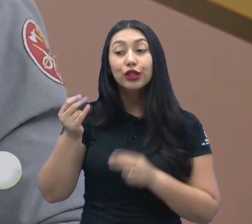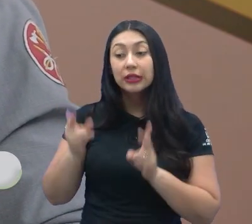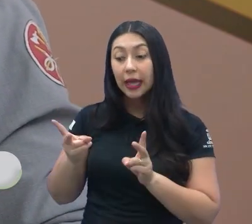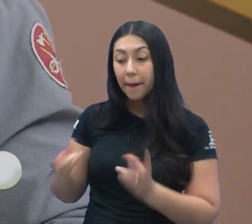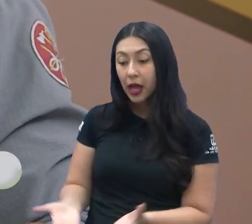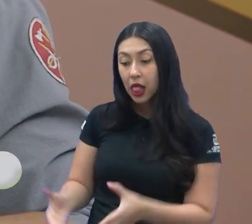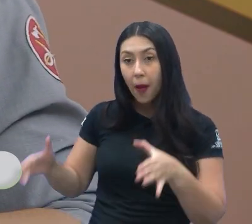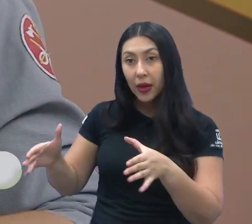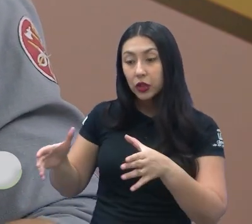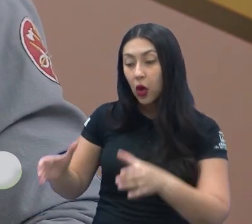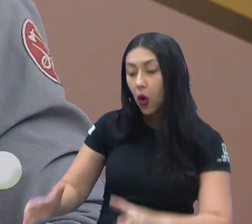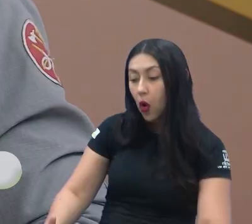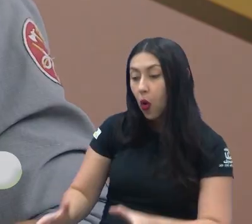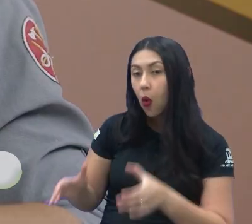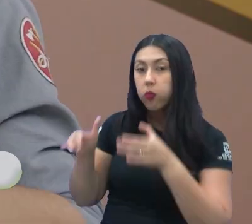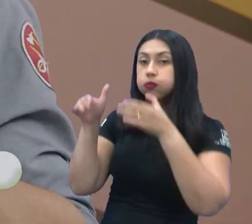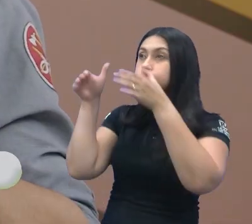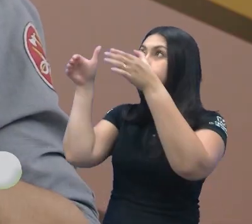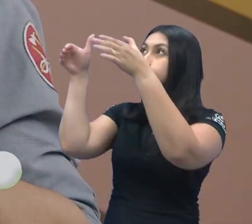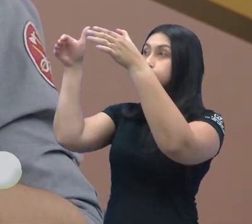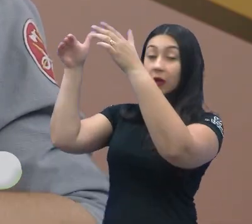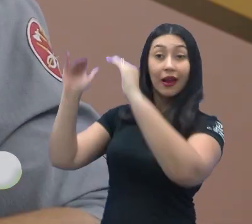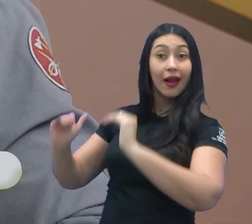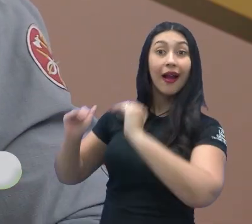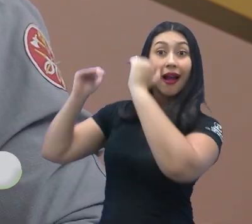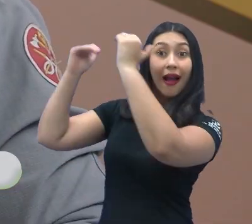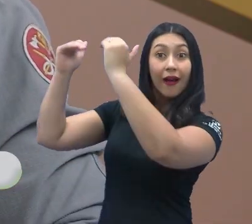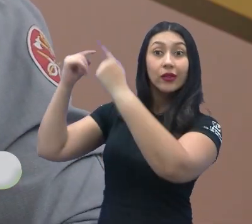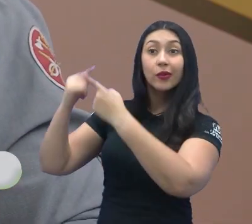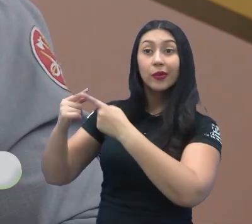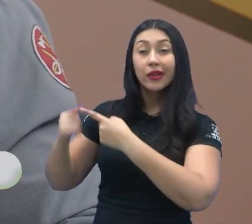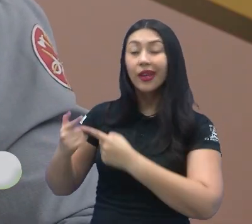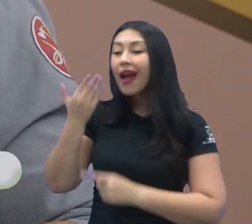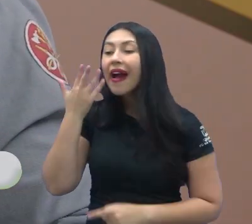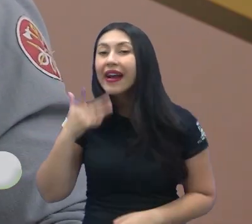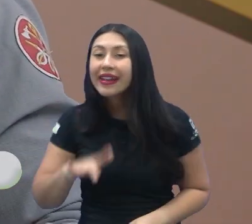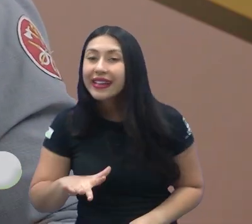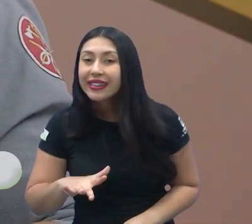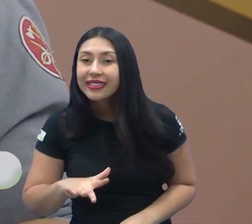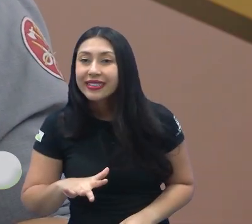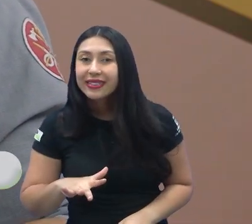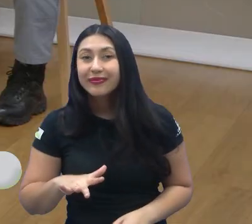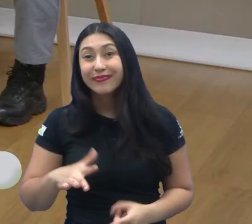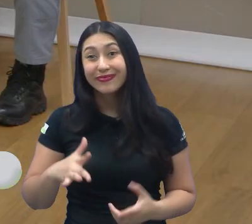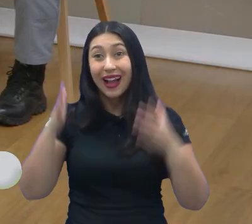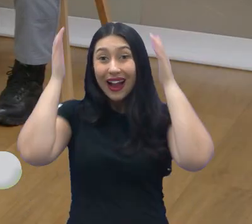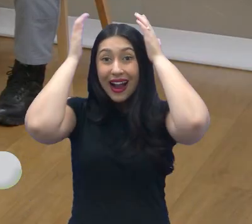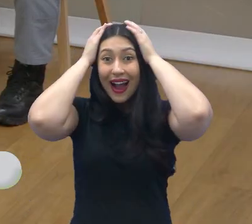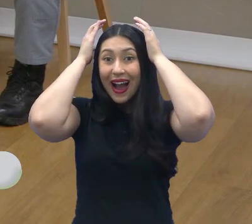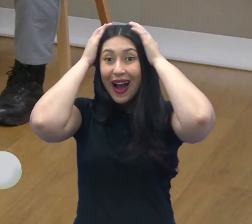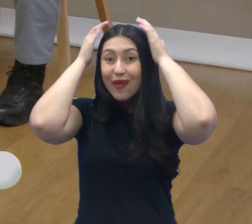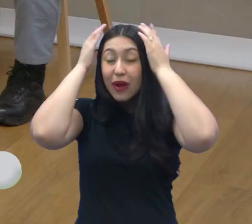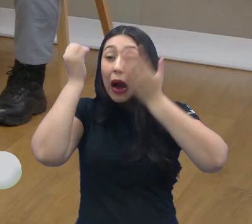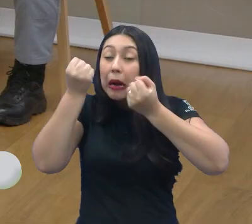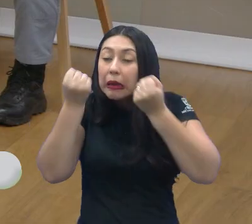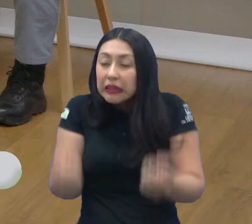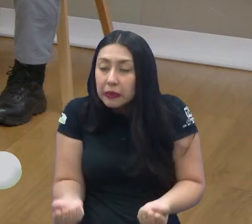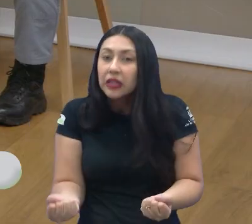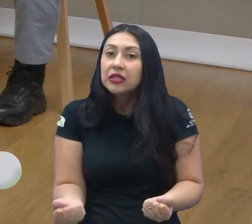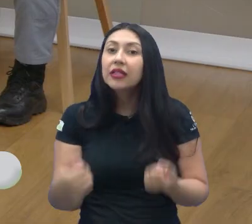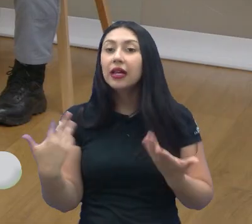no chão, porque a criança está engatinhando e a cabeça da criança, quando ela é pequenininha, é mais pesada do que o corpo. Sim. Então a cabeça